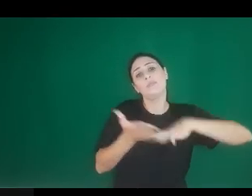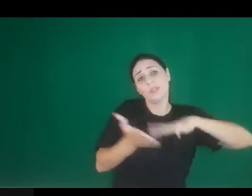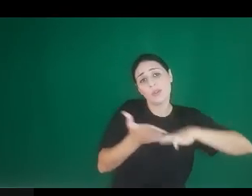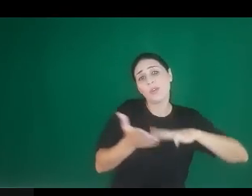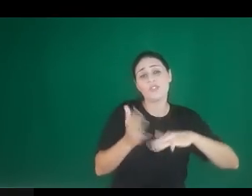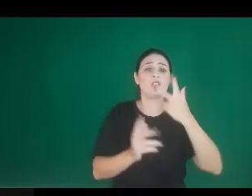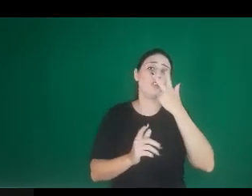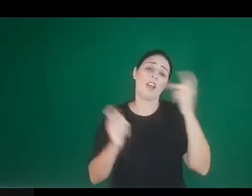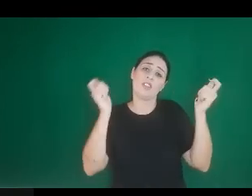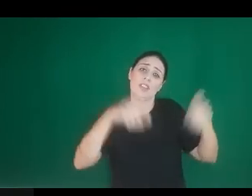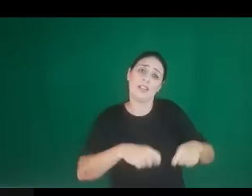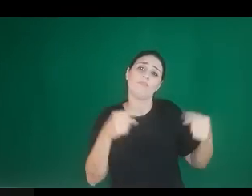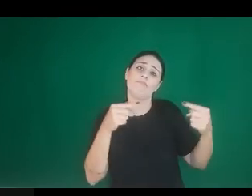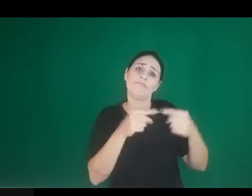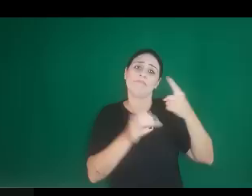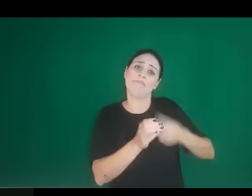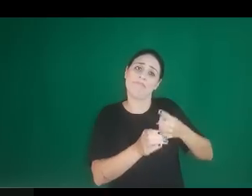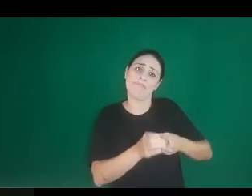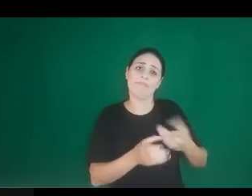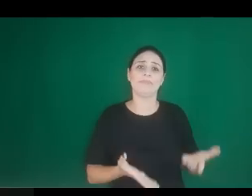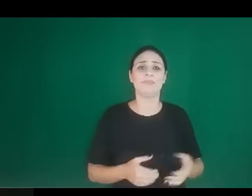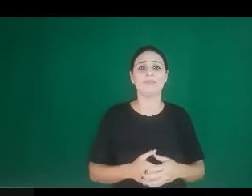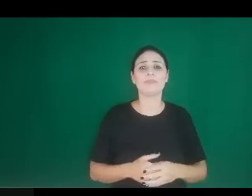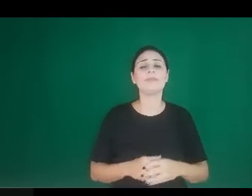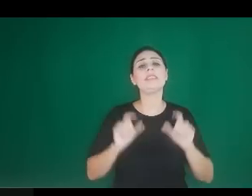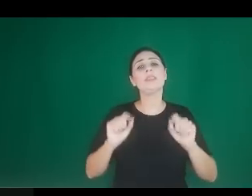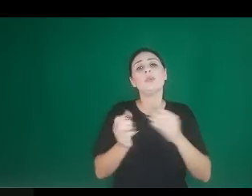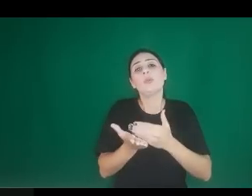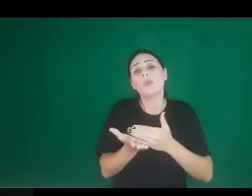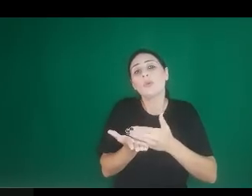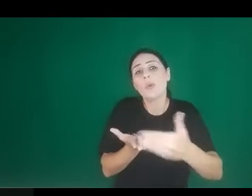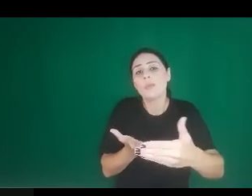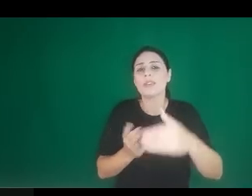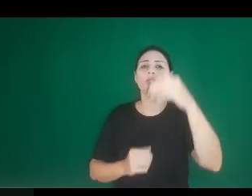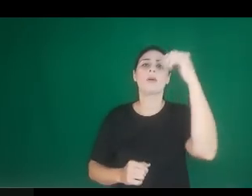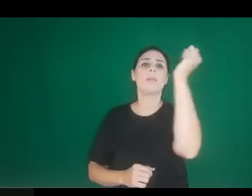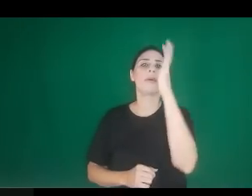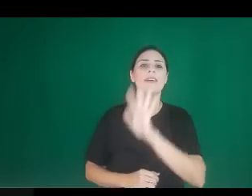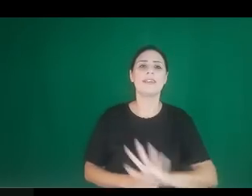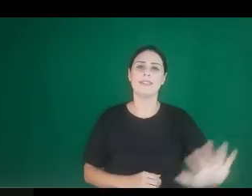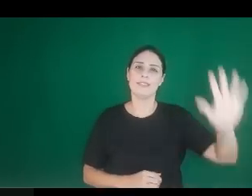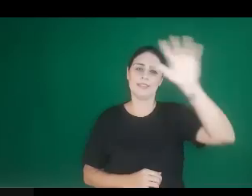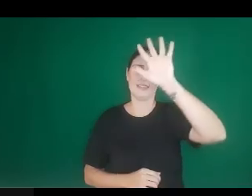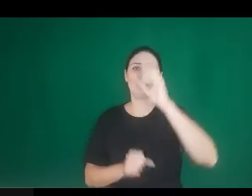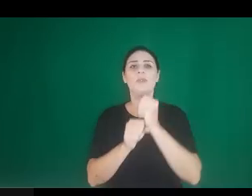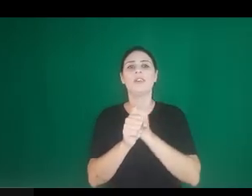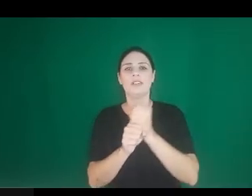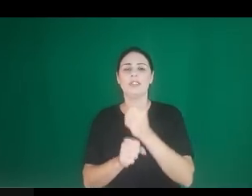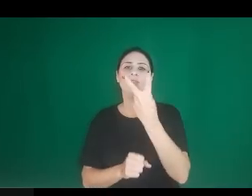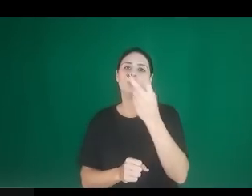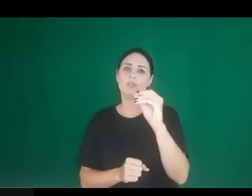que eles consideram mais viável, né? Então, o que tinha feito o documento em nível nacional? O ano